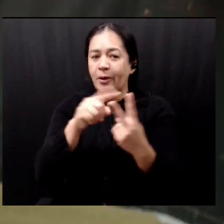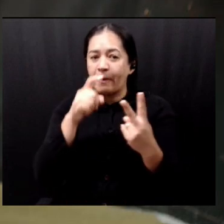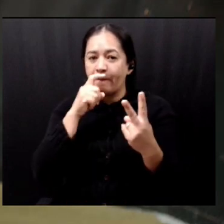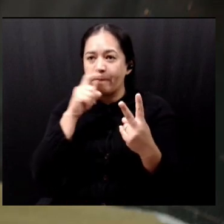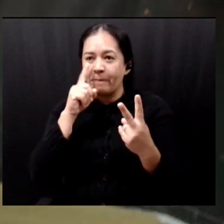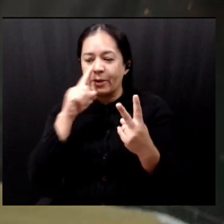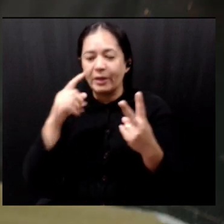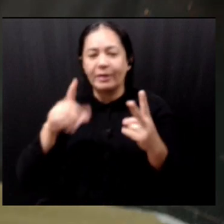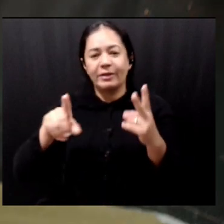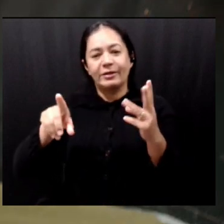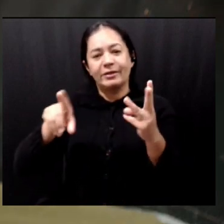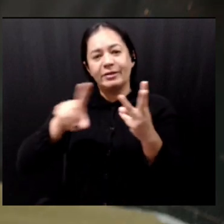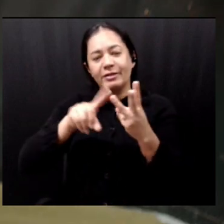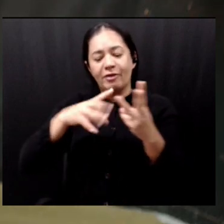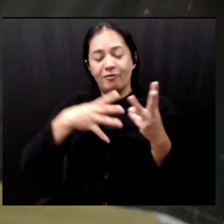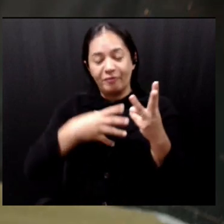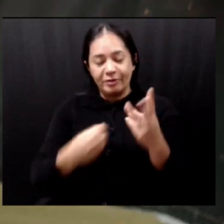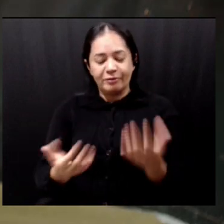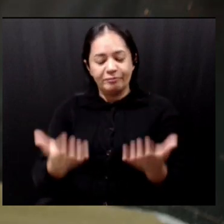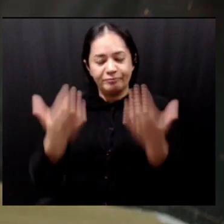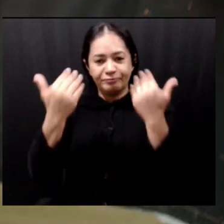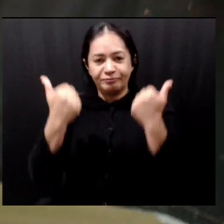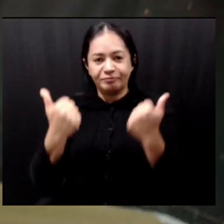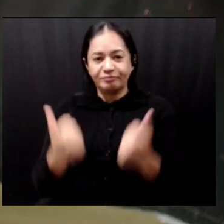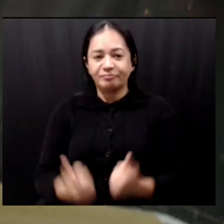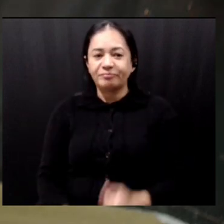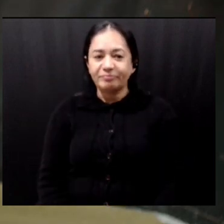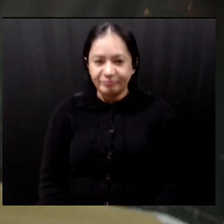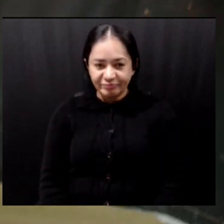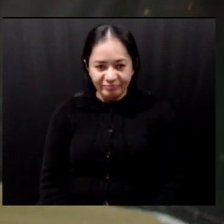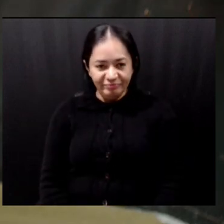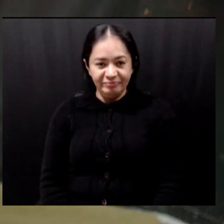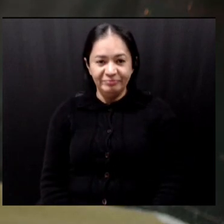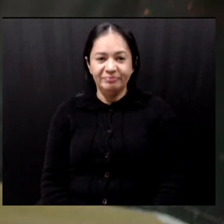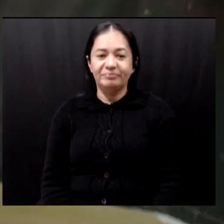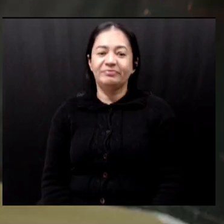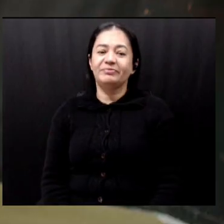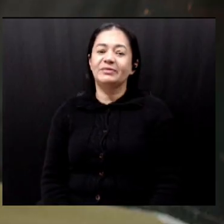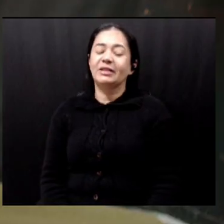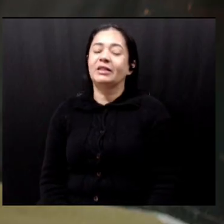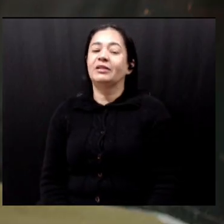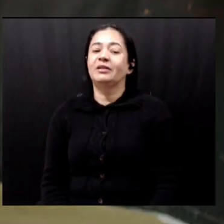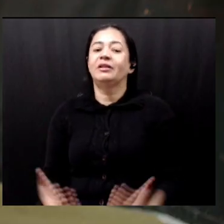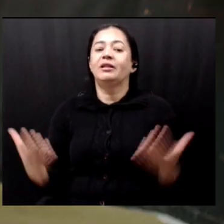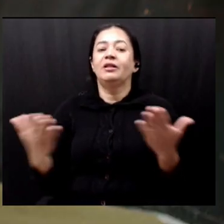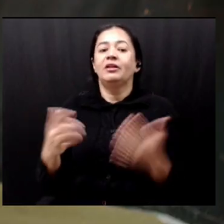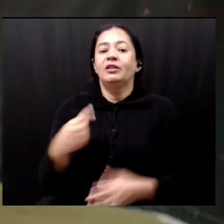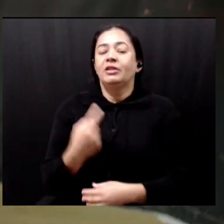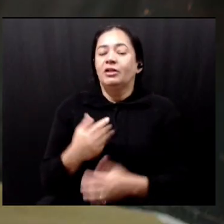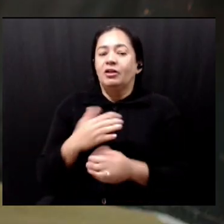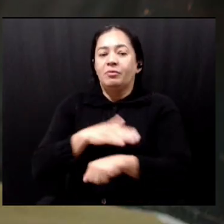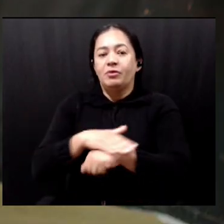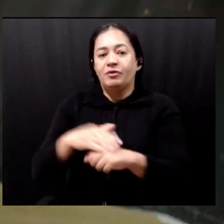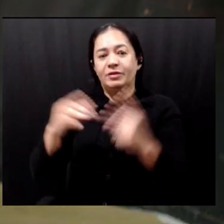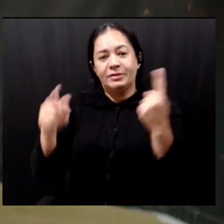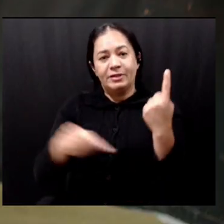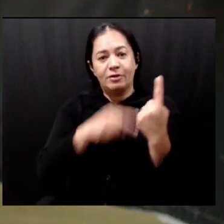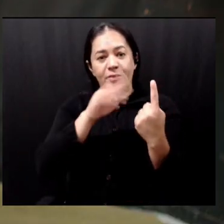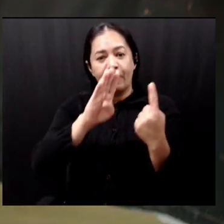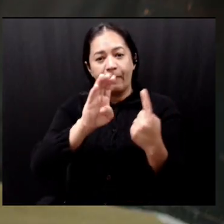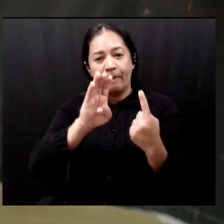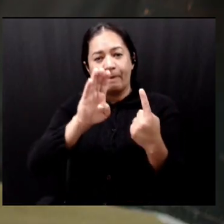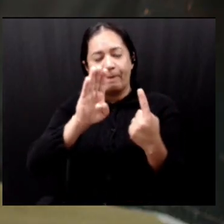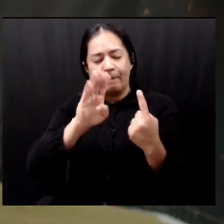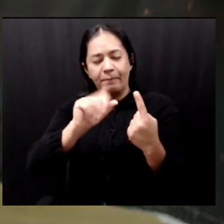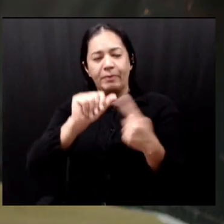lá, vamos às nossas perguntas. Eu quero falar aqui com a Beatriz, que vai explicar para a gente, Beatriz, qual que é a